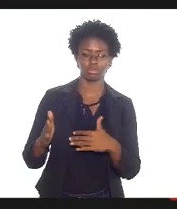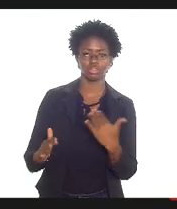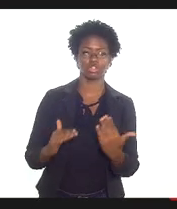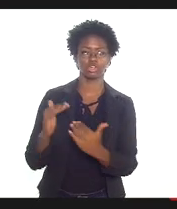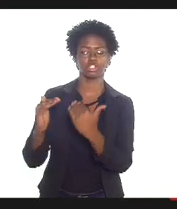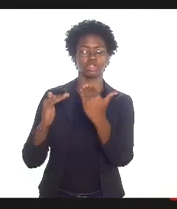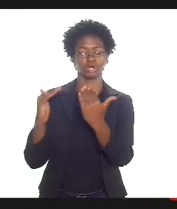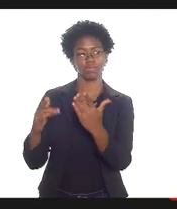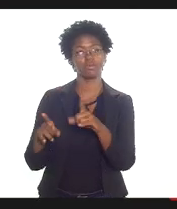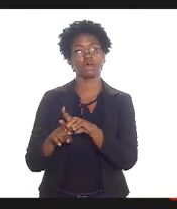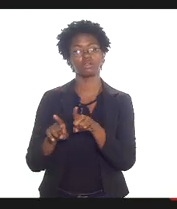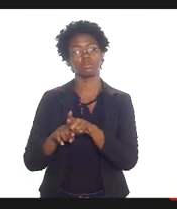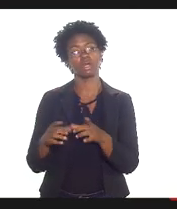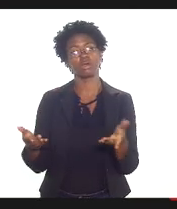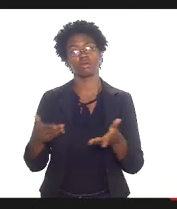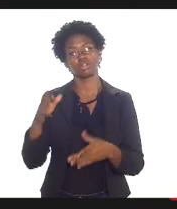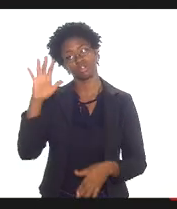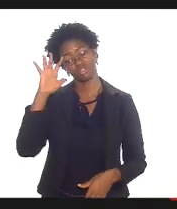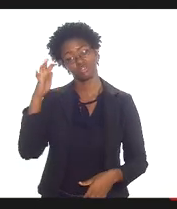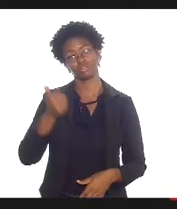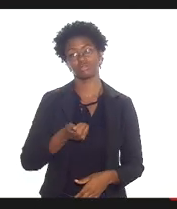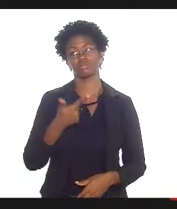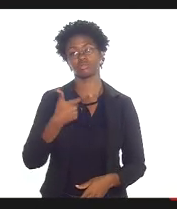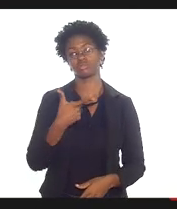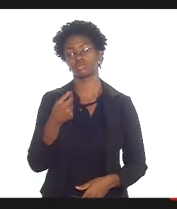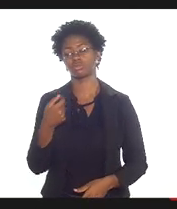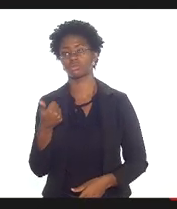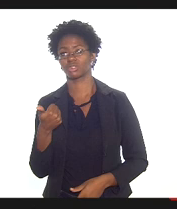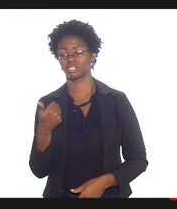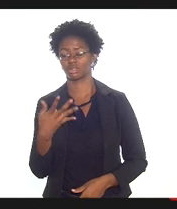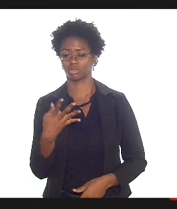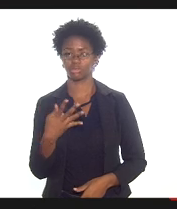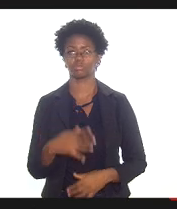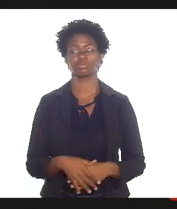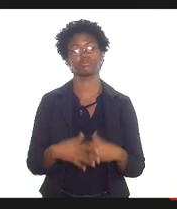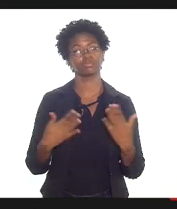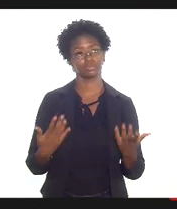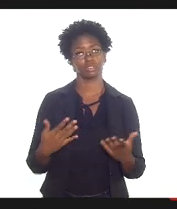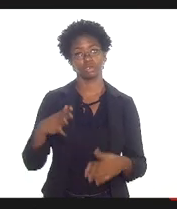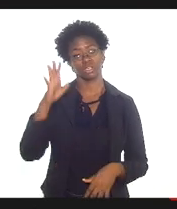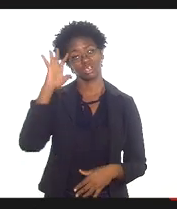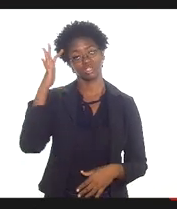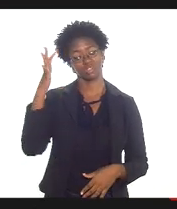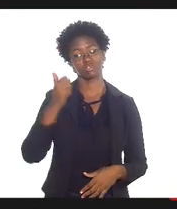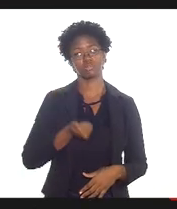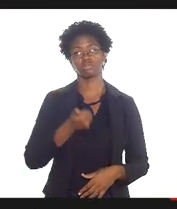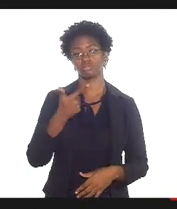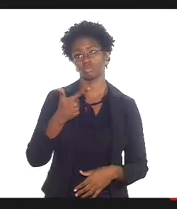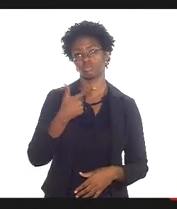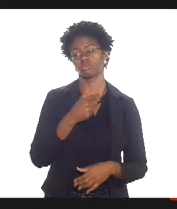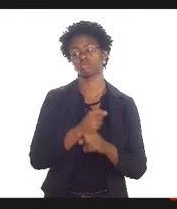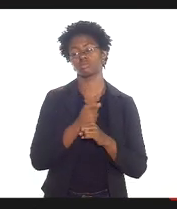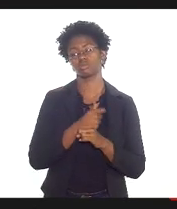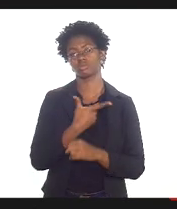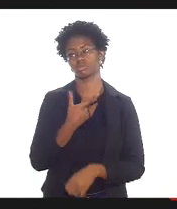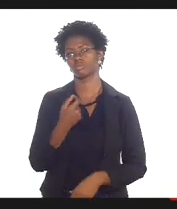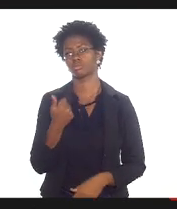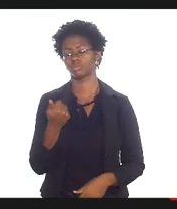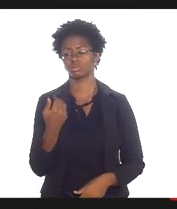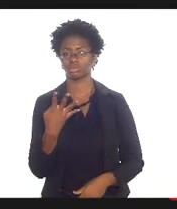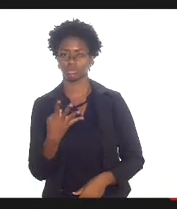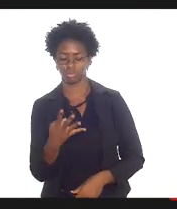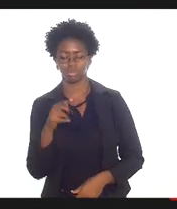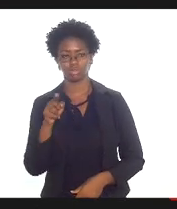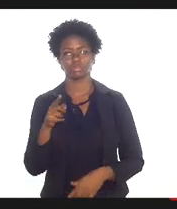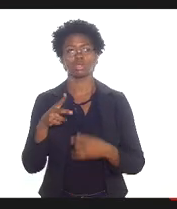um pouco da Resolução 12 de 2014. Na Resolução 12 de 2014, se